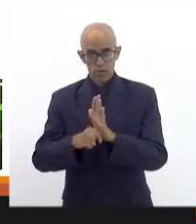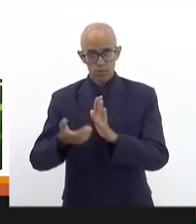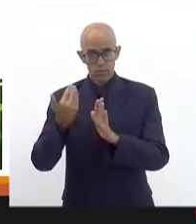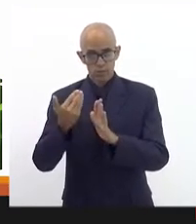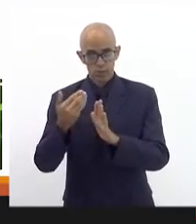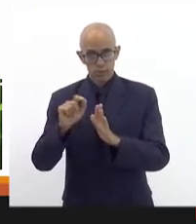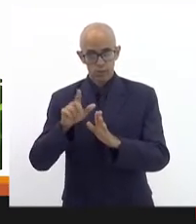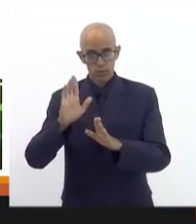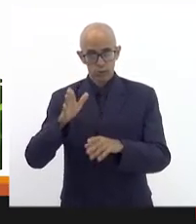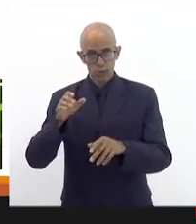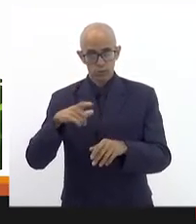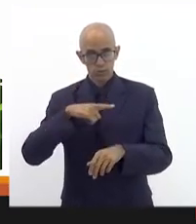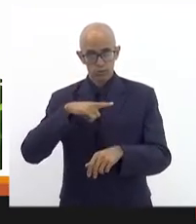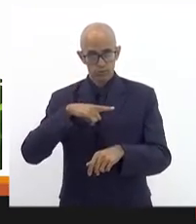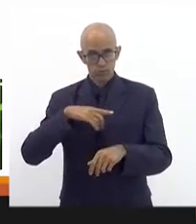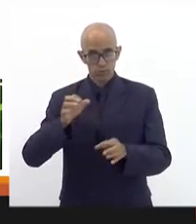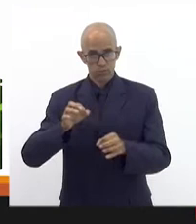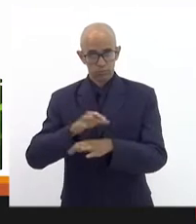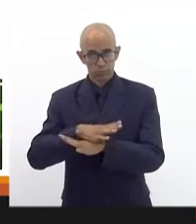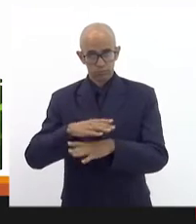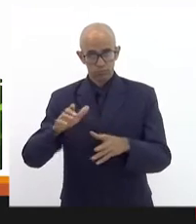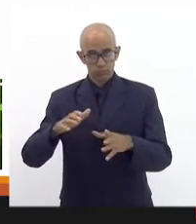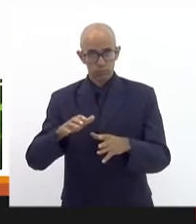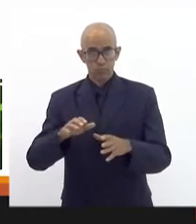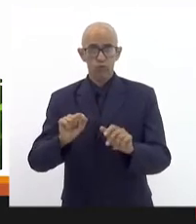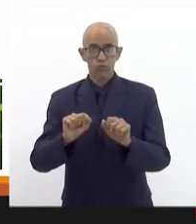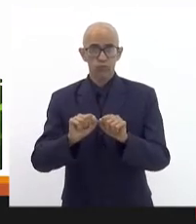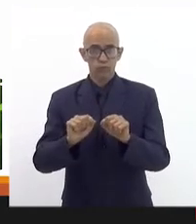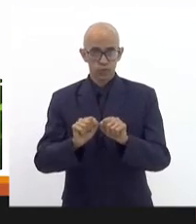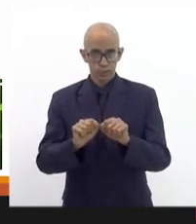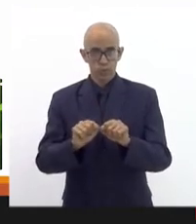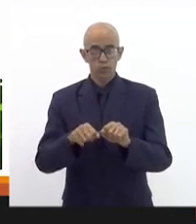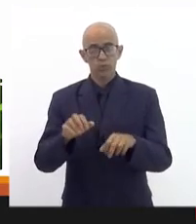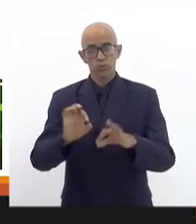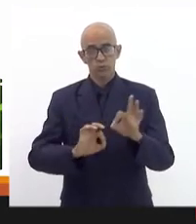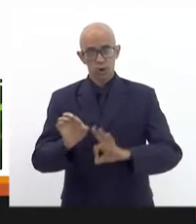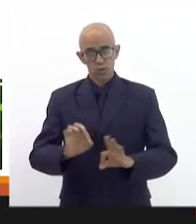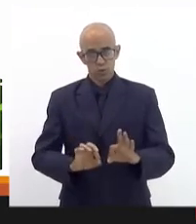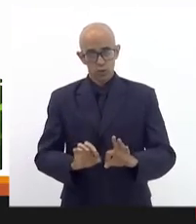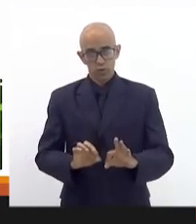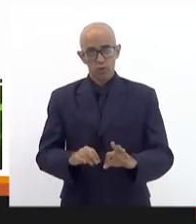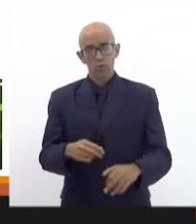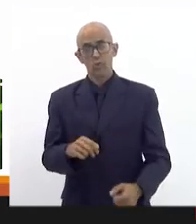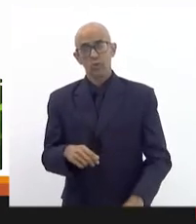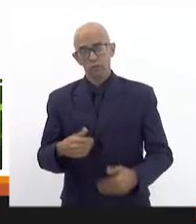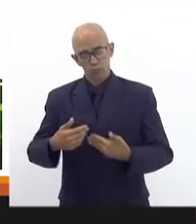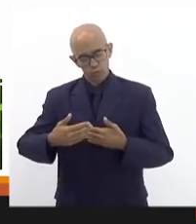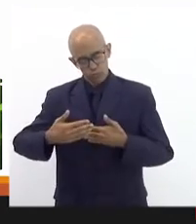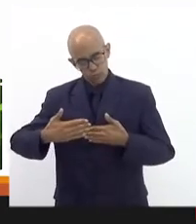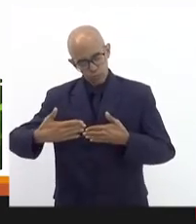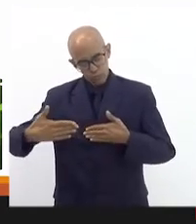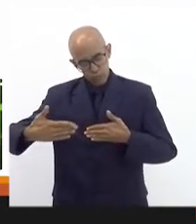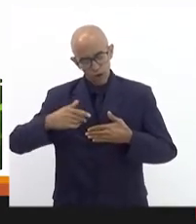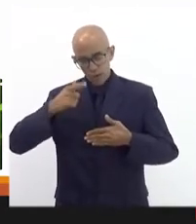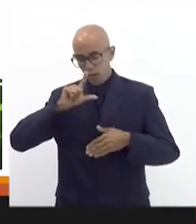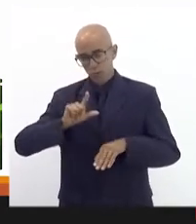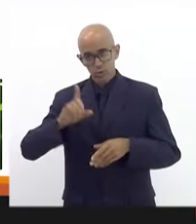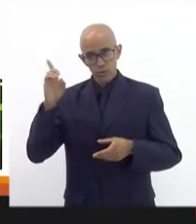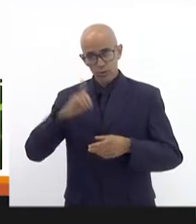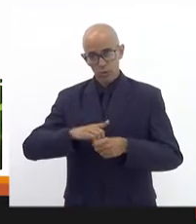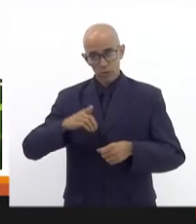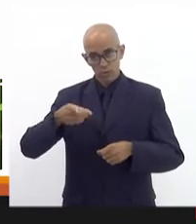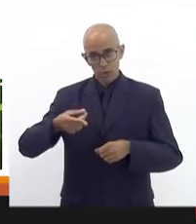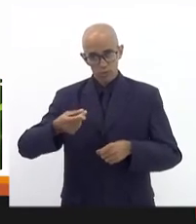que já tenham sido consolidados, né, de projetos que estão para fazer o desembolso e que ainda não conseguiram fazer